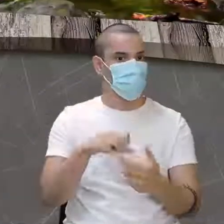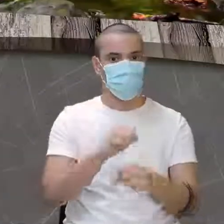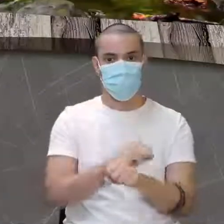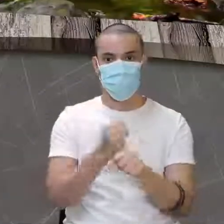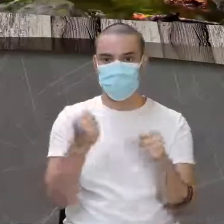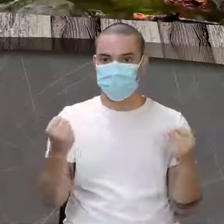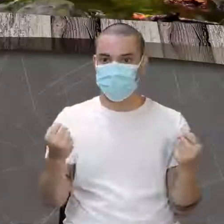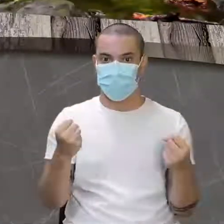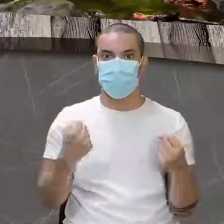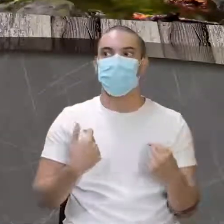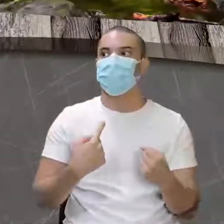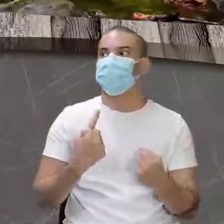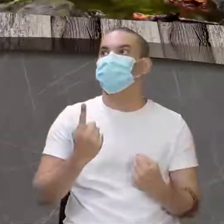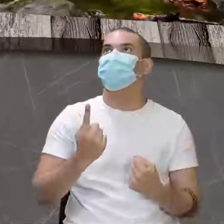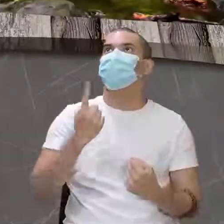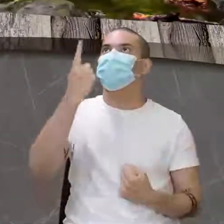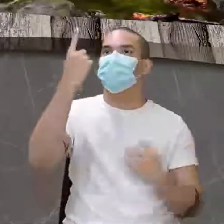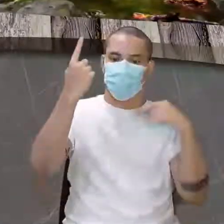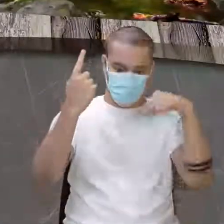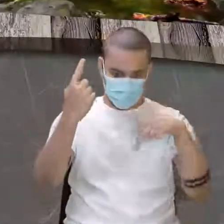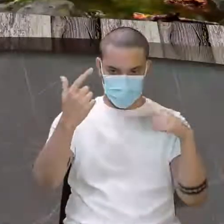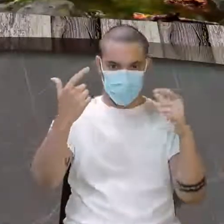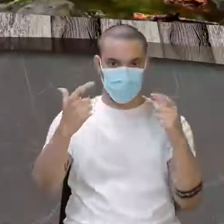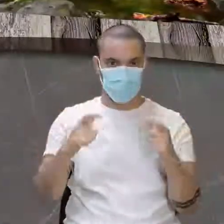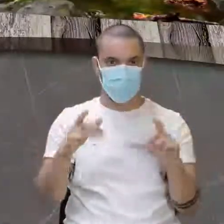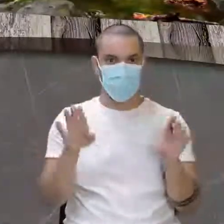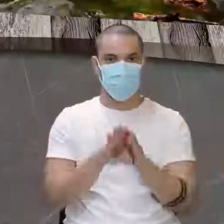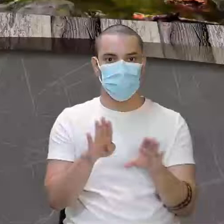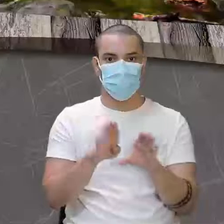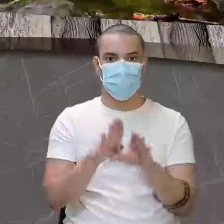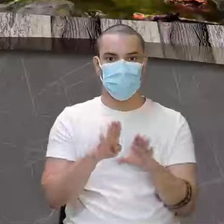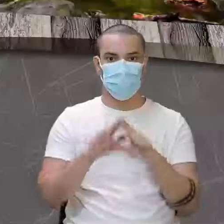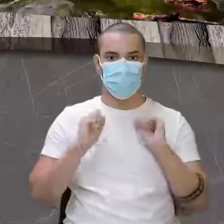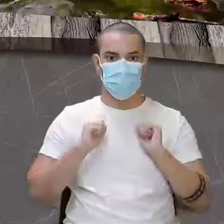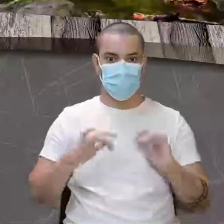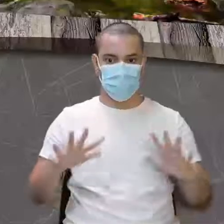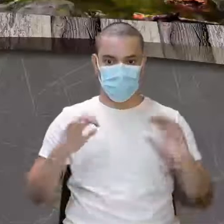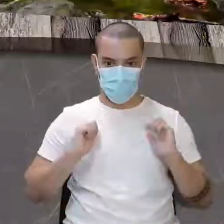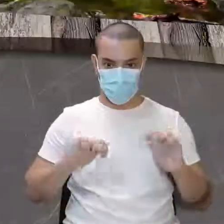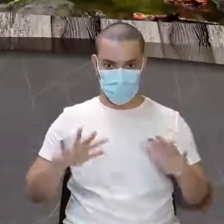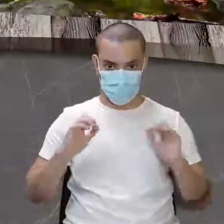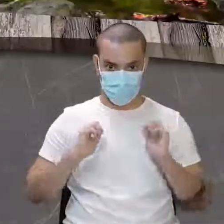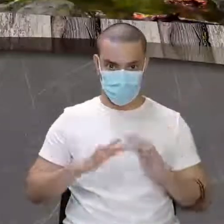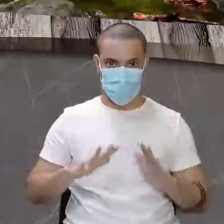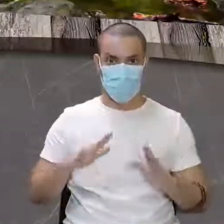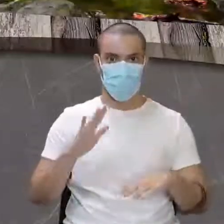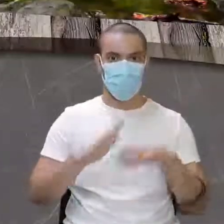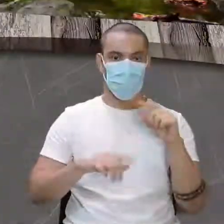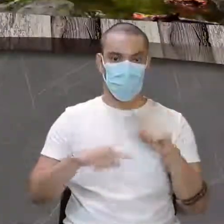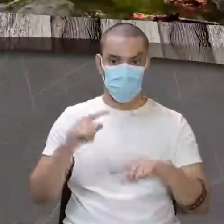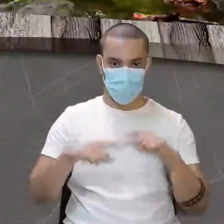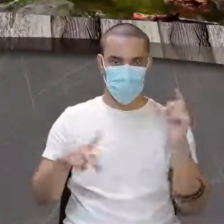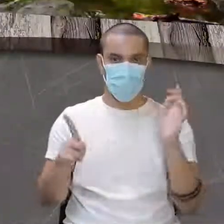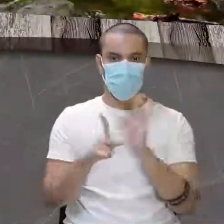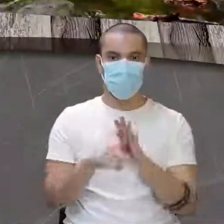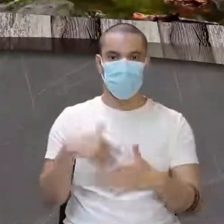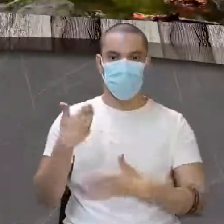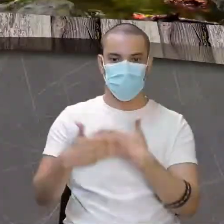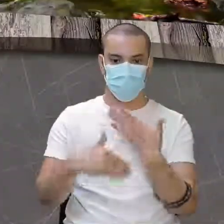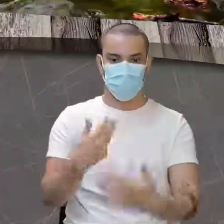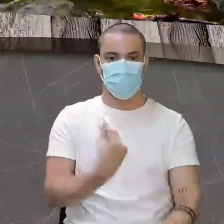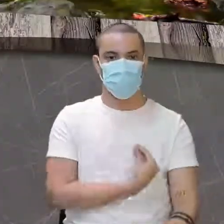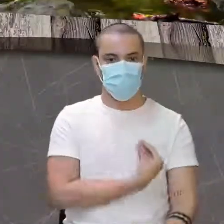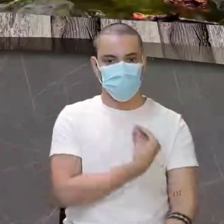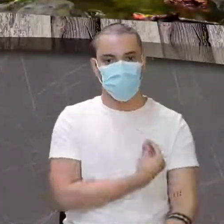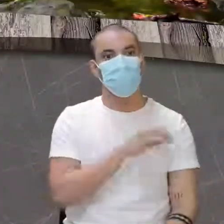como tá lá, né? Então se liga aí. E a transpiração, que é a perda de água por processos, né, que os seres